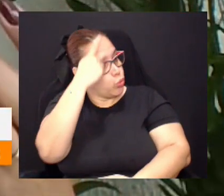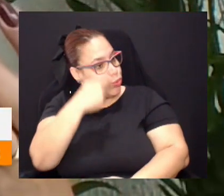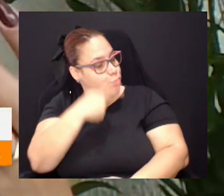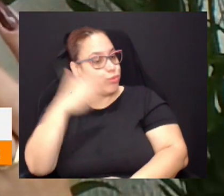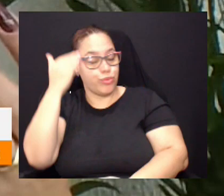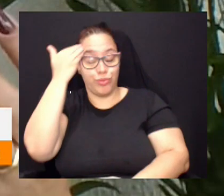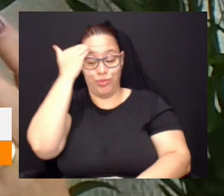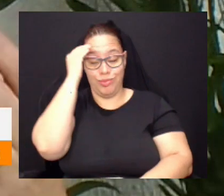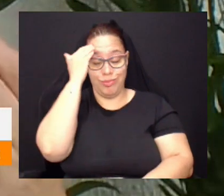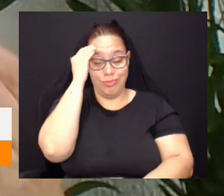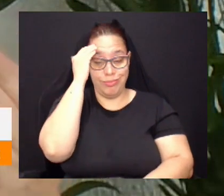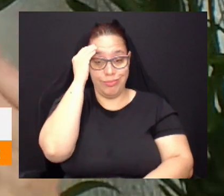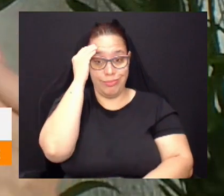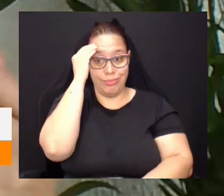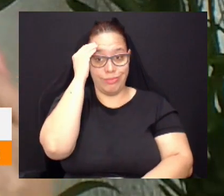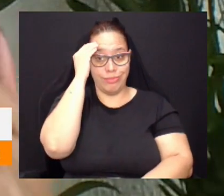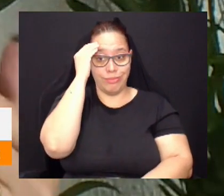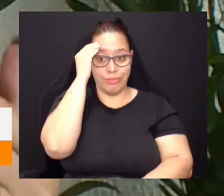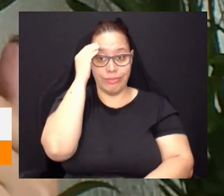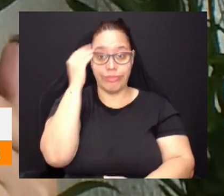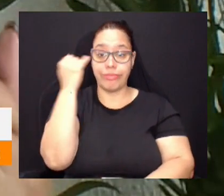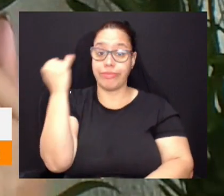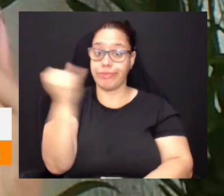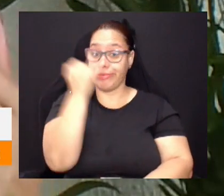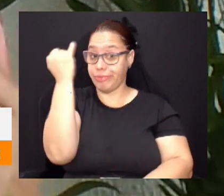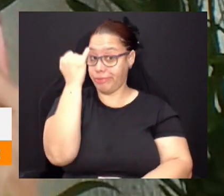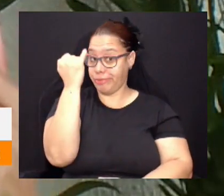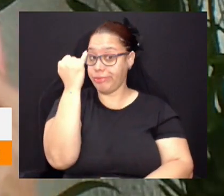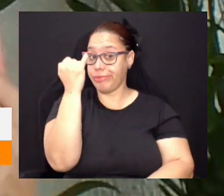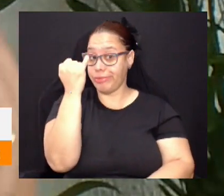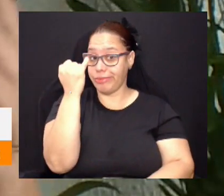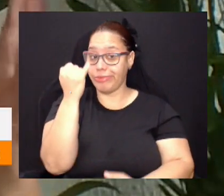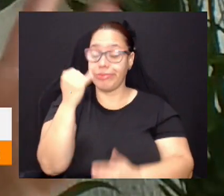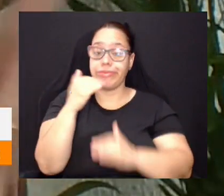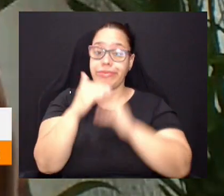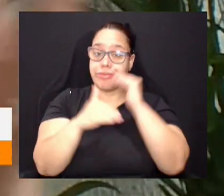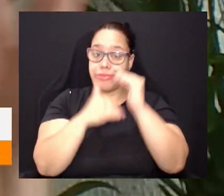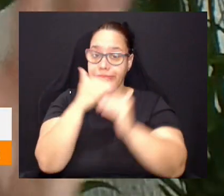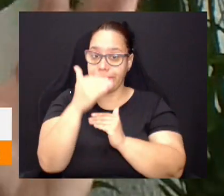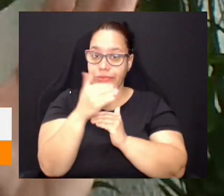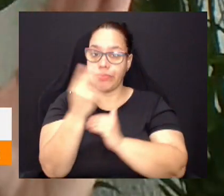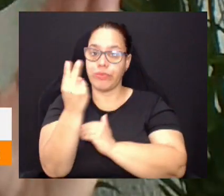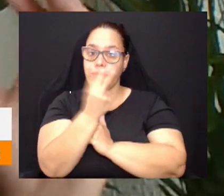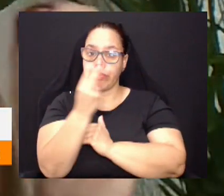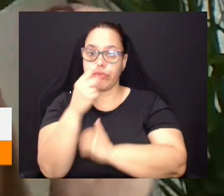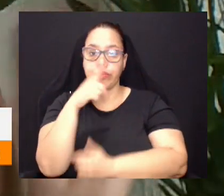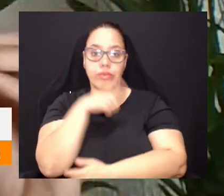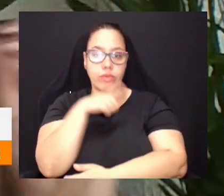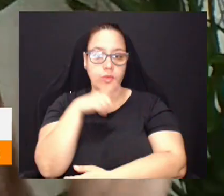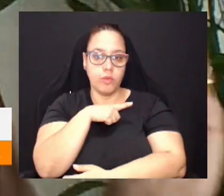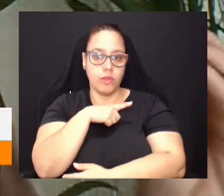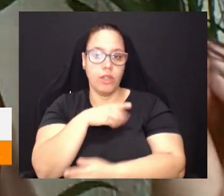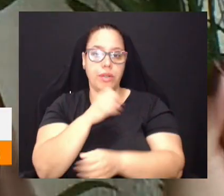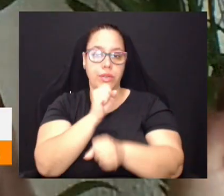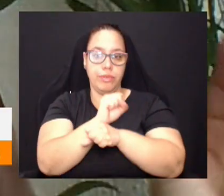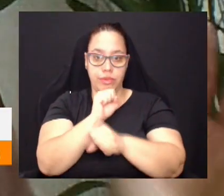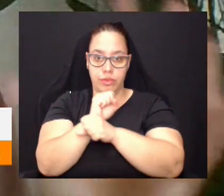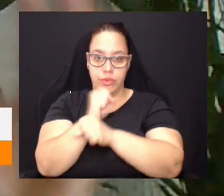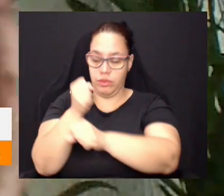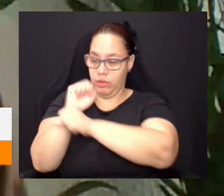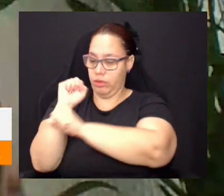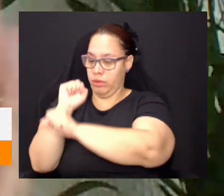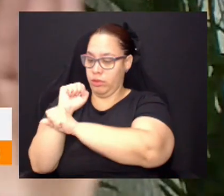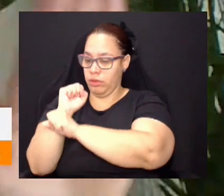Então, é importante nesse processo que os dois tenham micro períodos de pausa